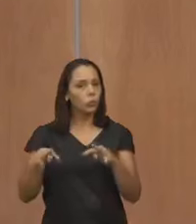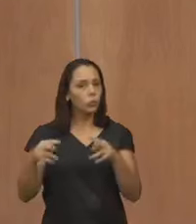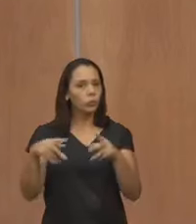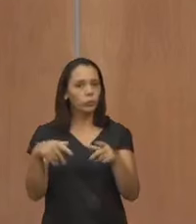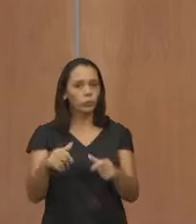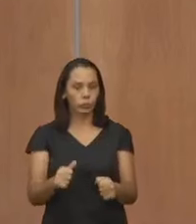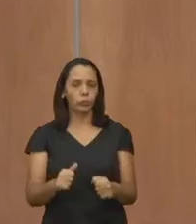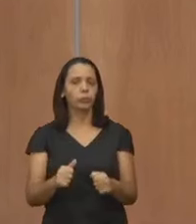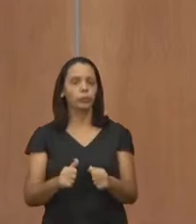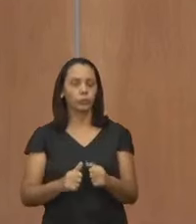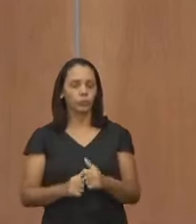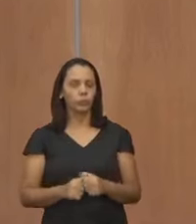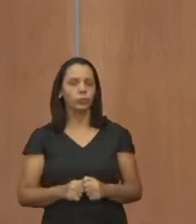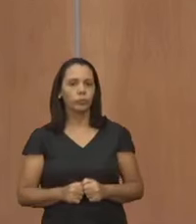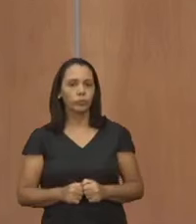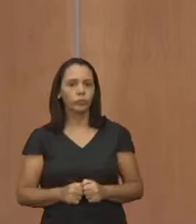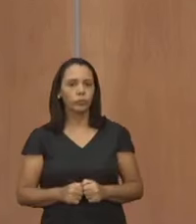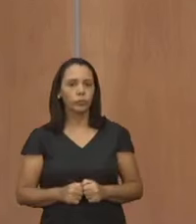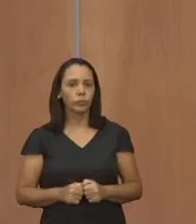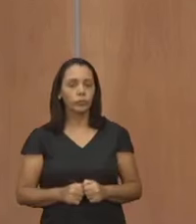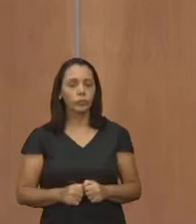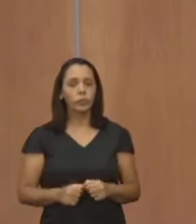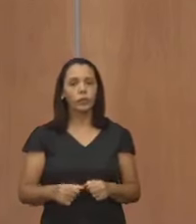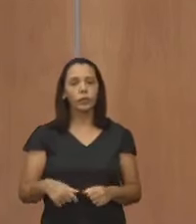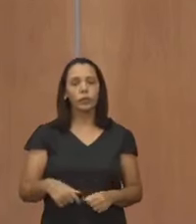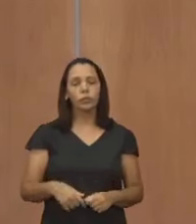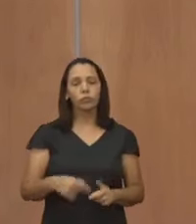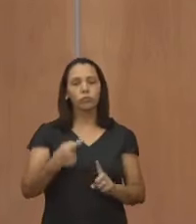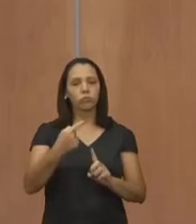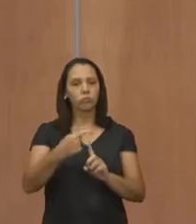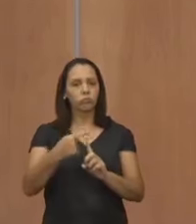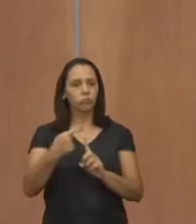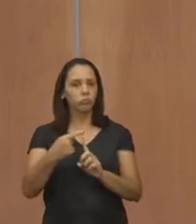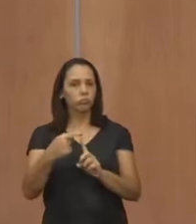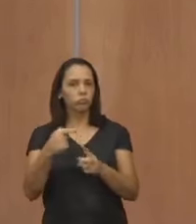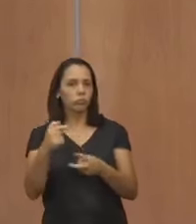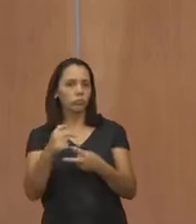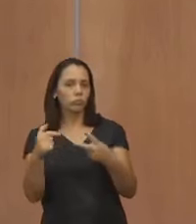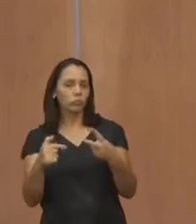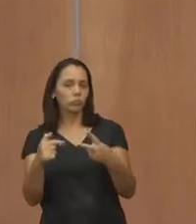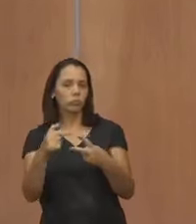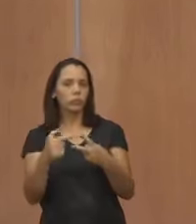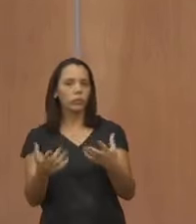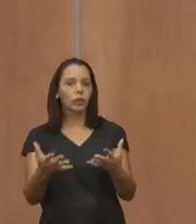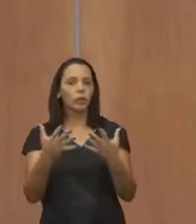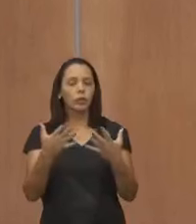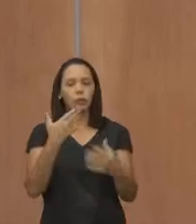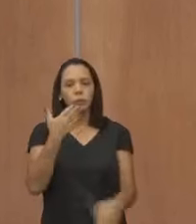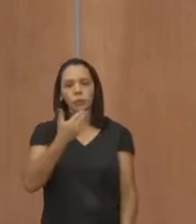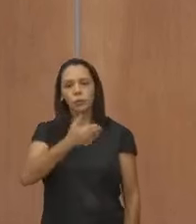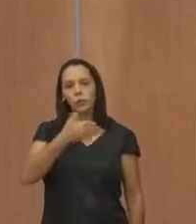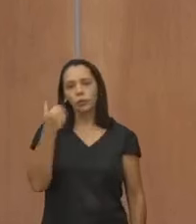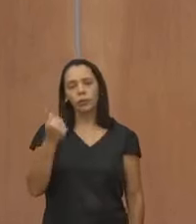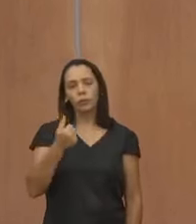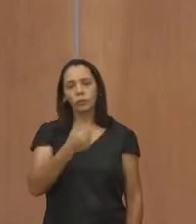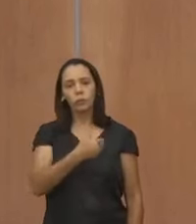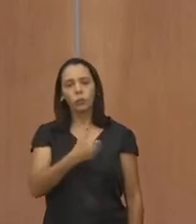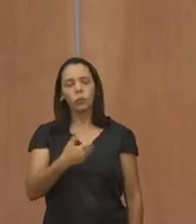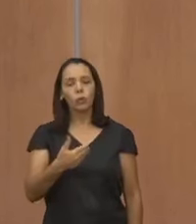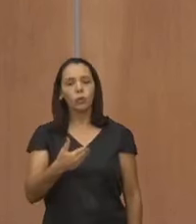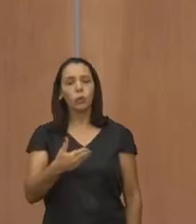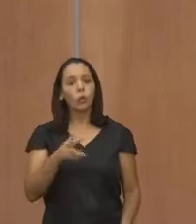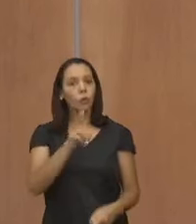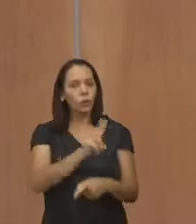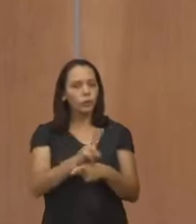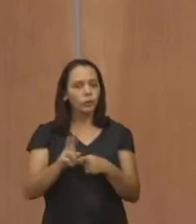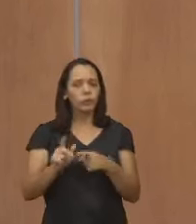e coordenada. Este modelo visa primordialmente aprimorar a governança local,